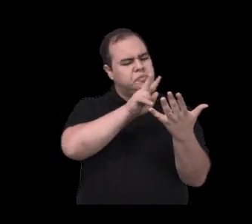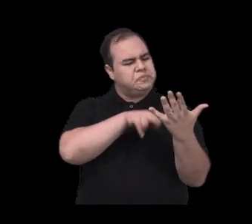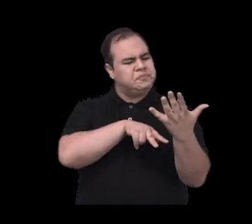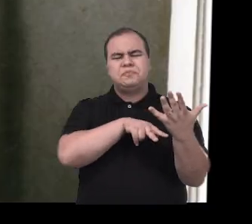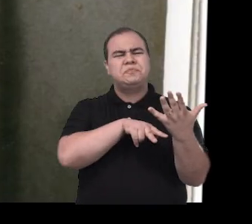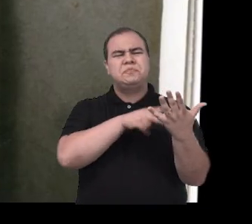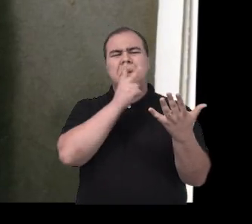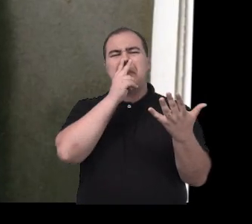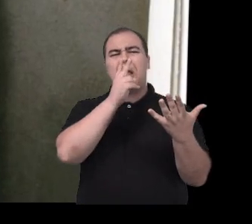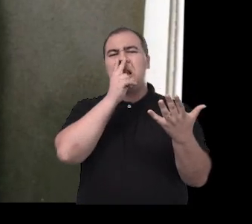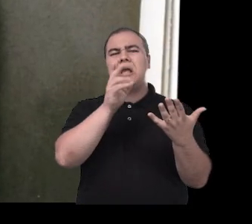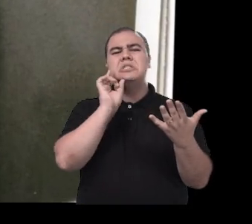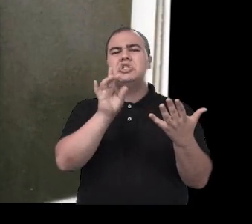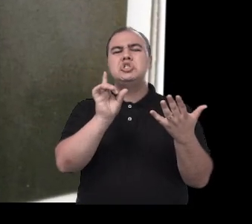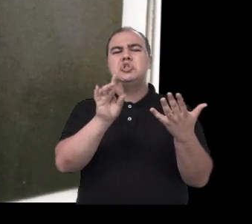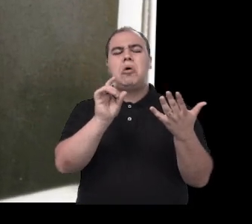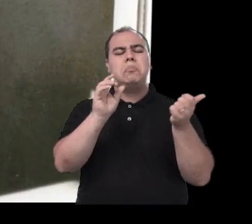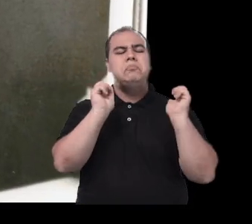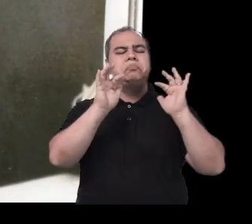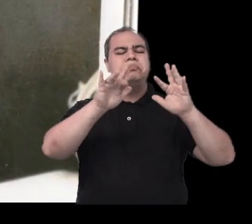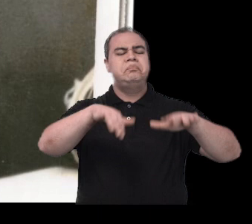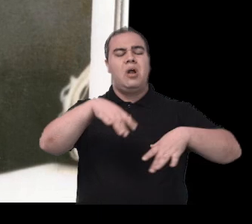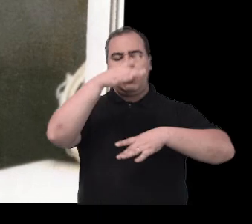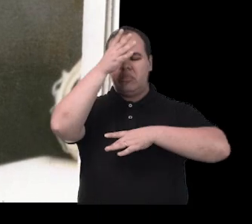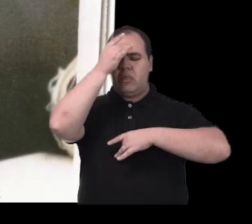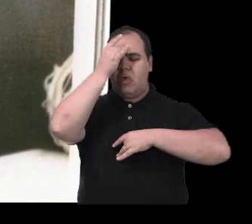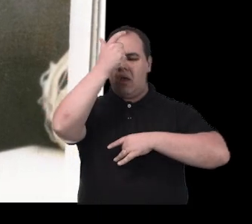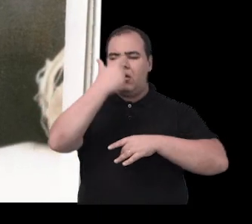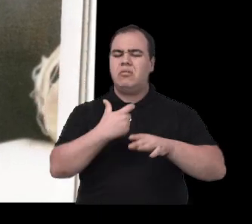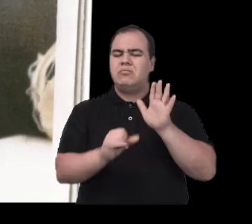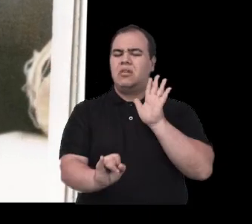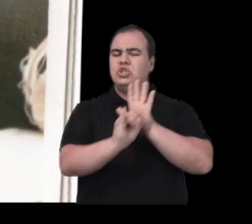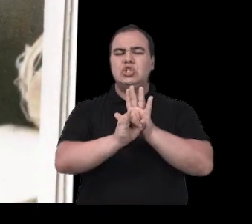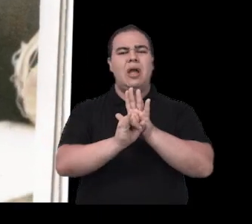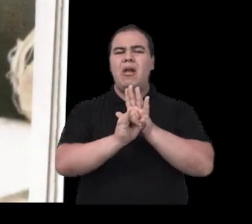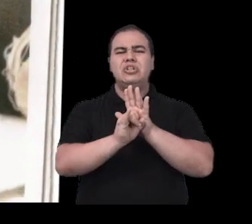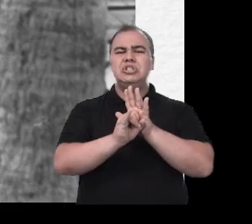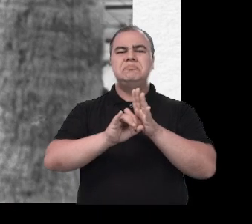porque ficava como uma massa, a psique, a identidade era tão